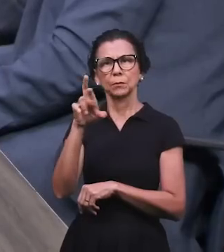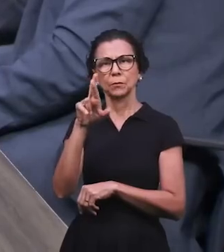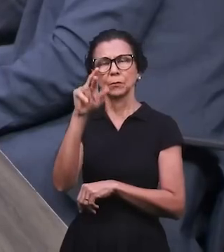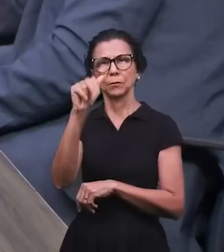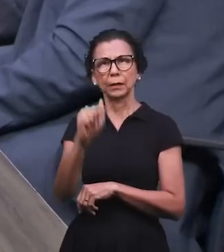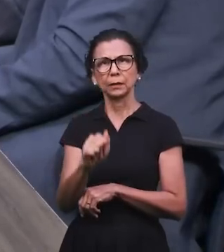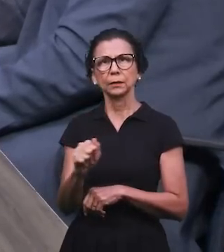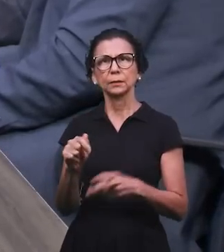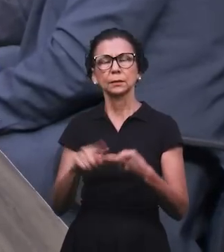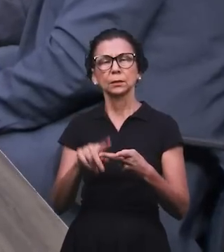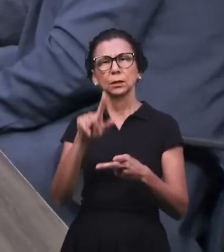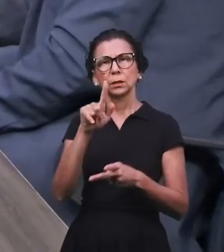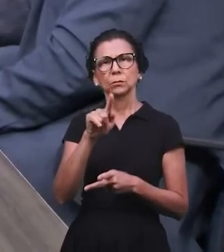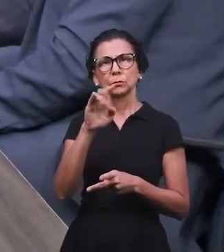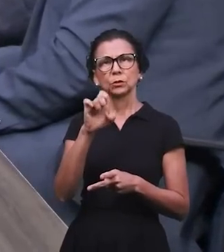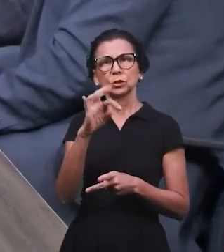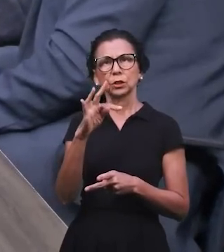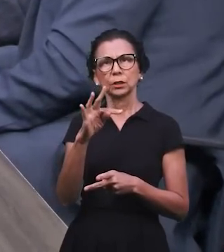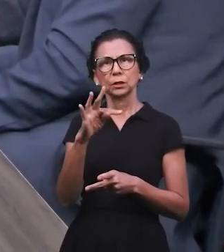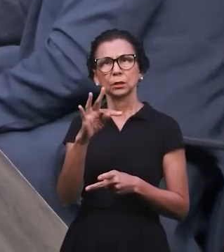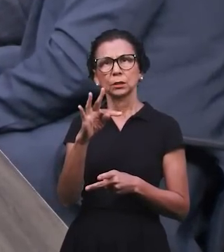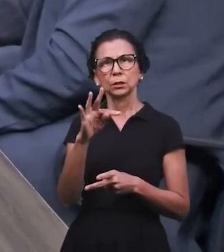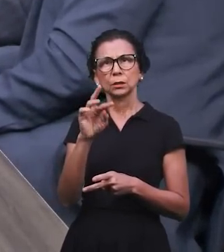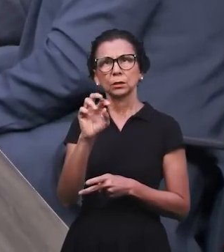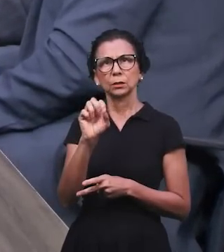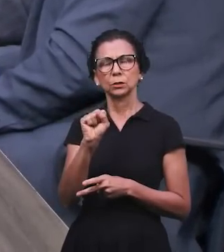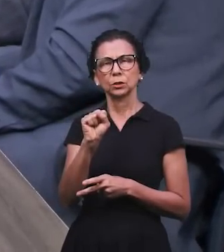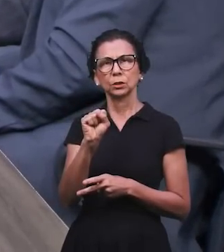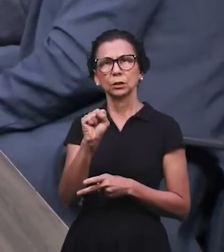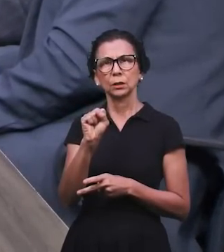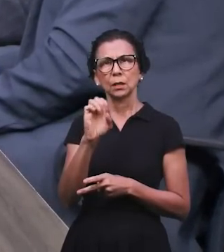aqui o templo fala da doutrina